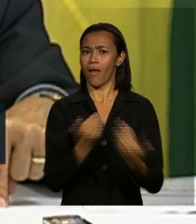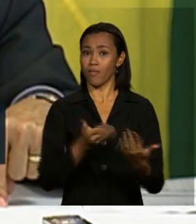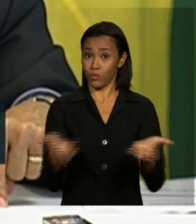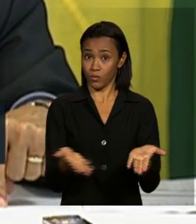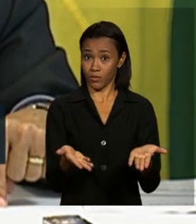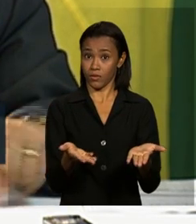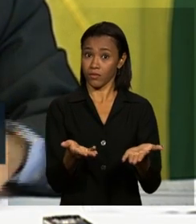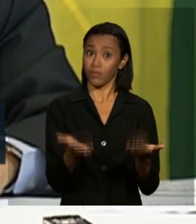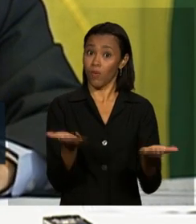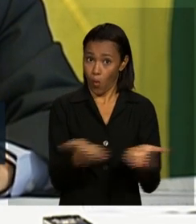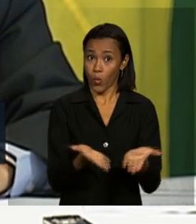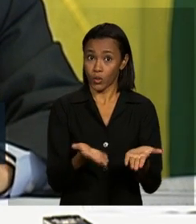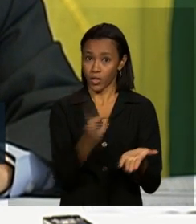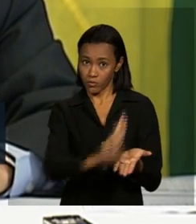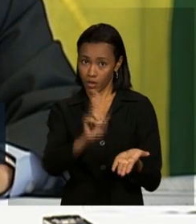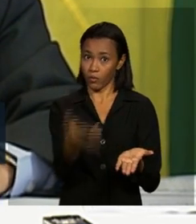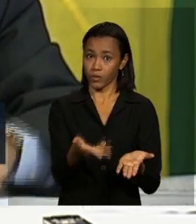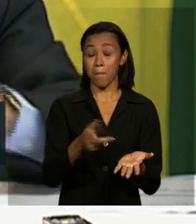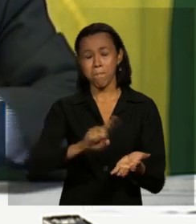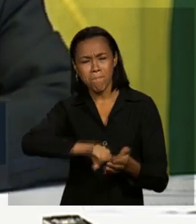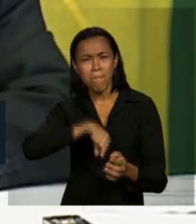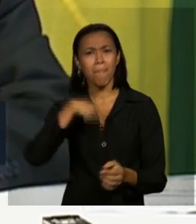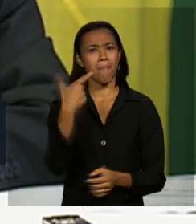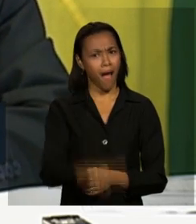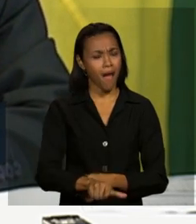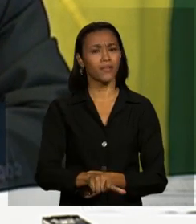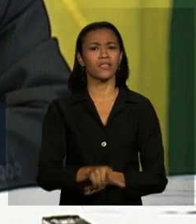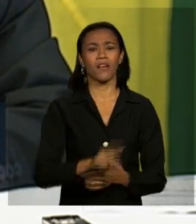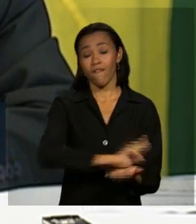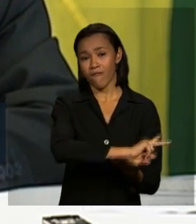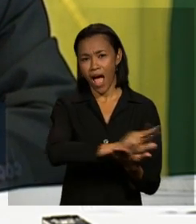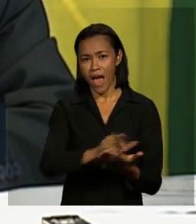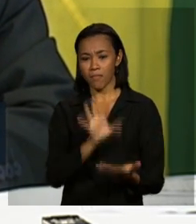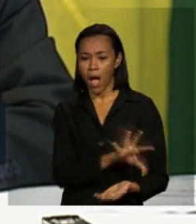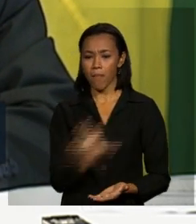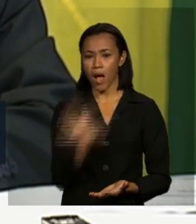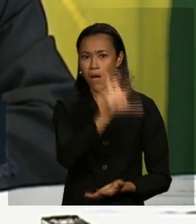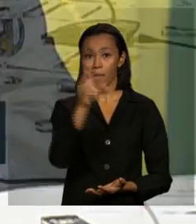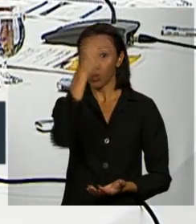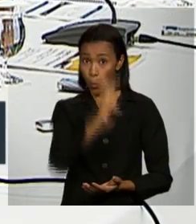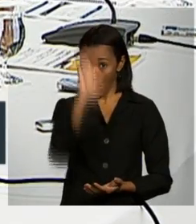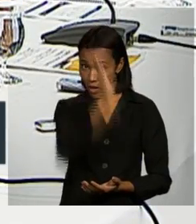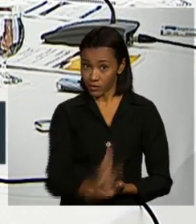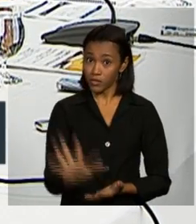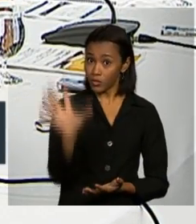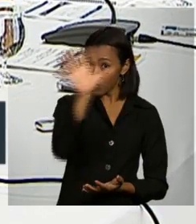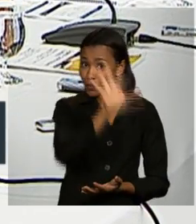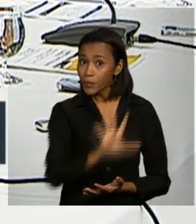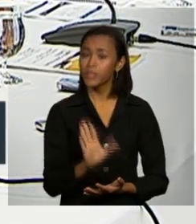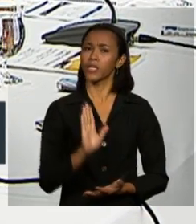hoje utilizada mais do que isso diversas regiões do país que hoje se